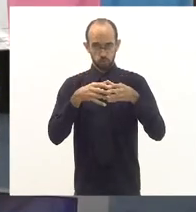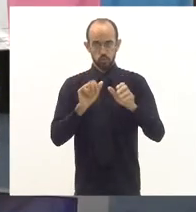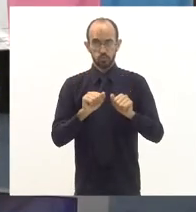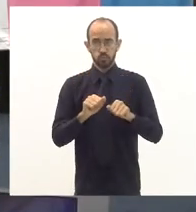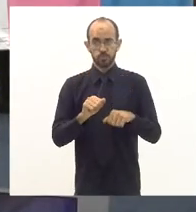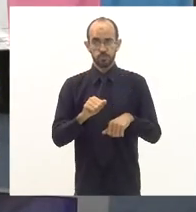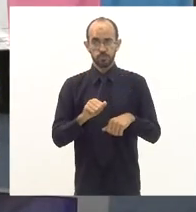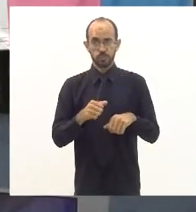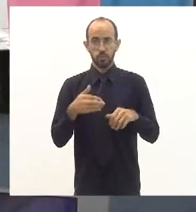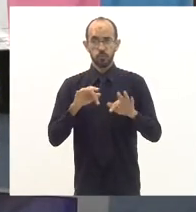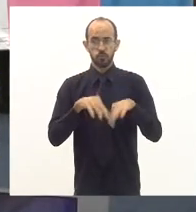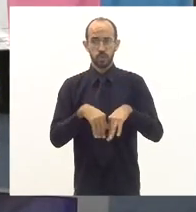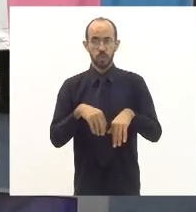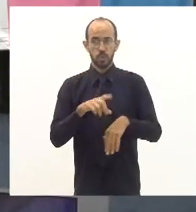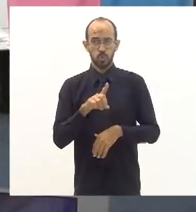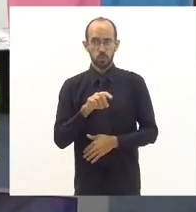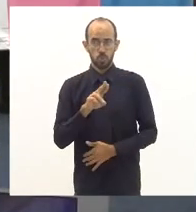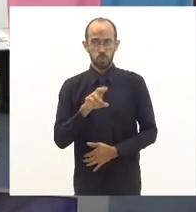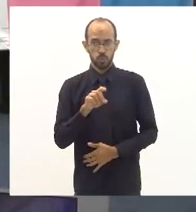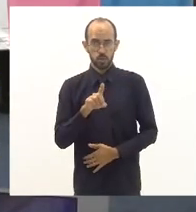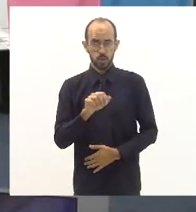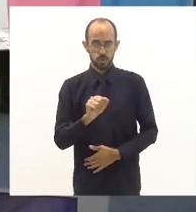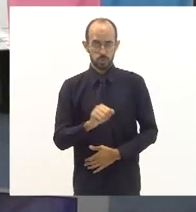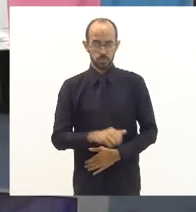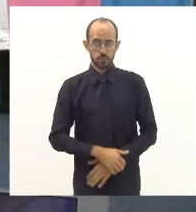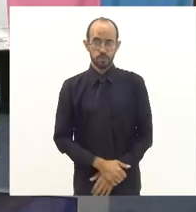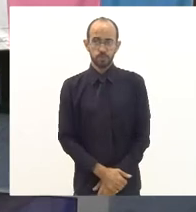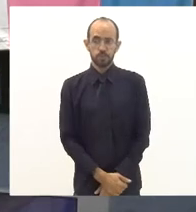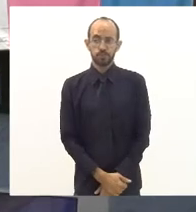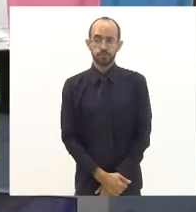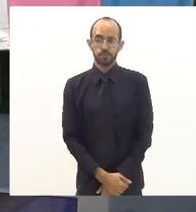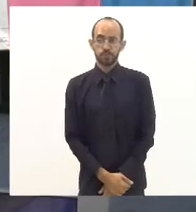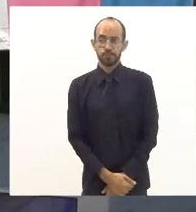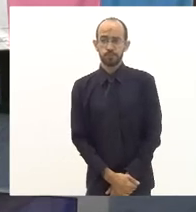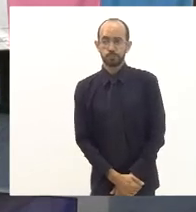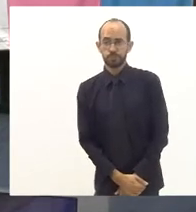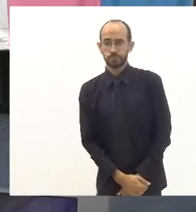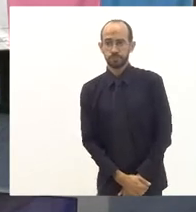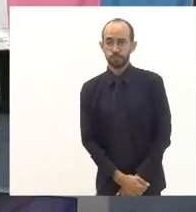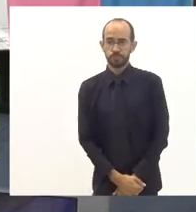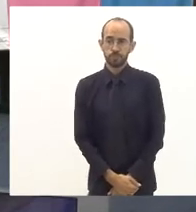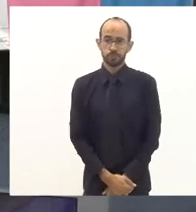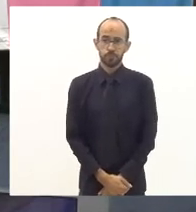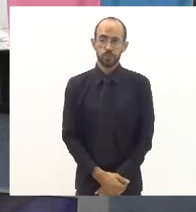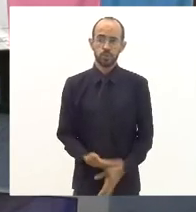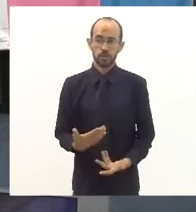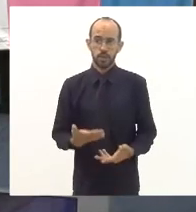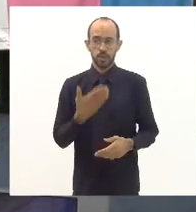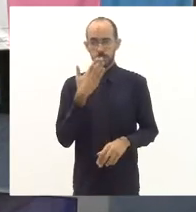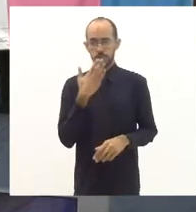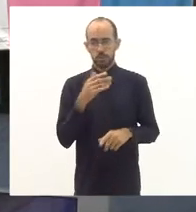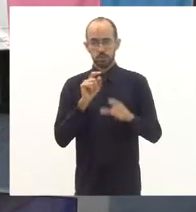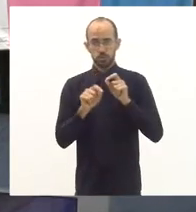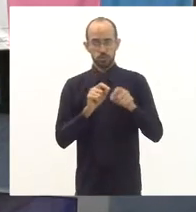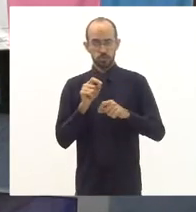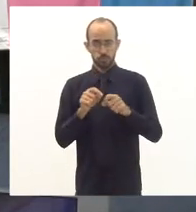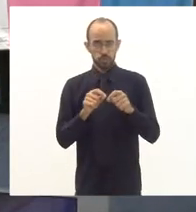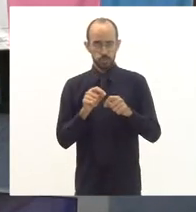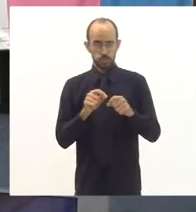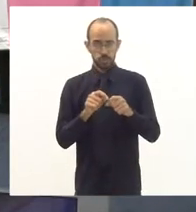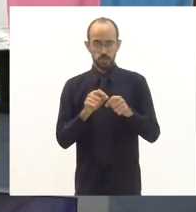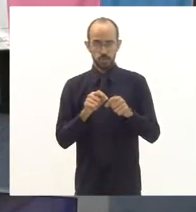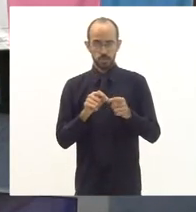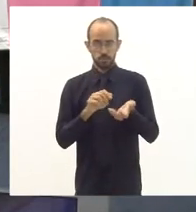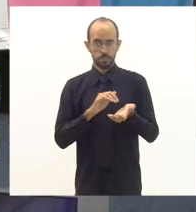observação, Duda. Duas coisas bem rápidas. Queria pedir para que se levasse para o secretário de